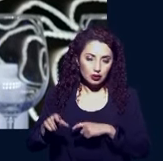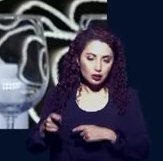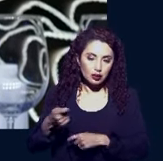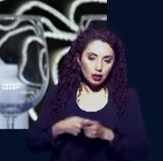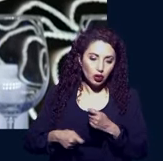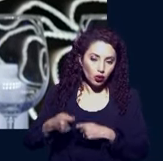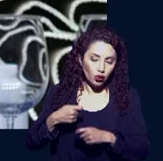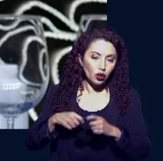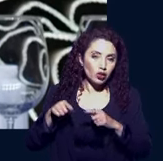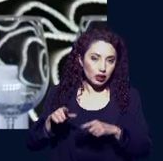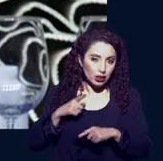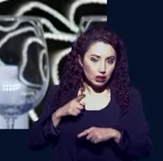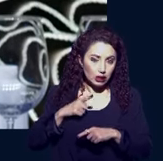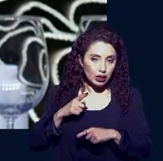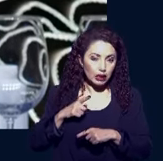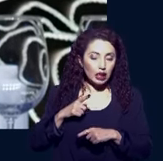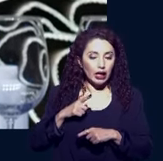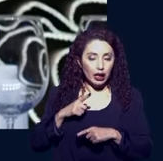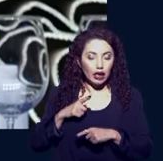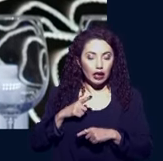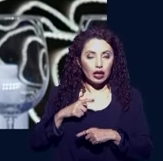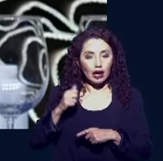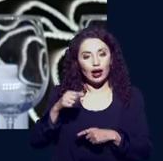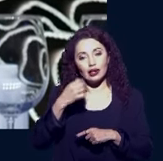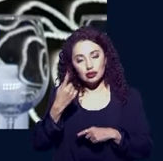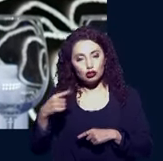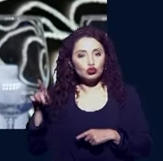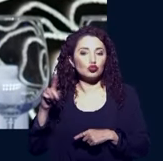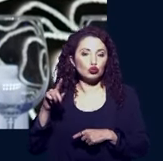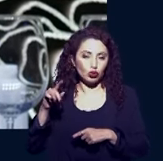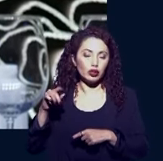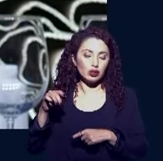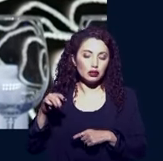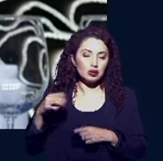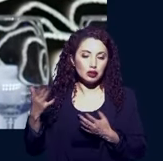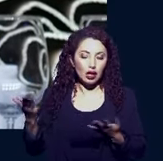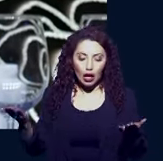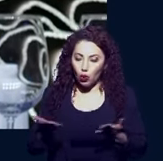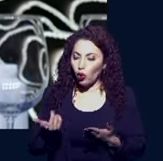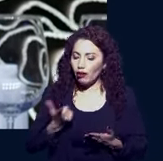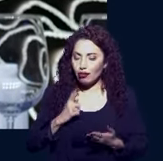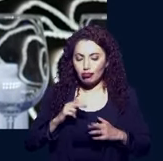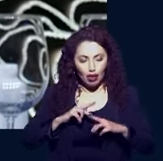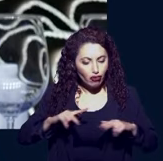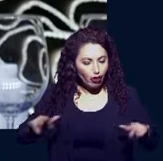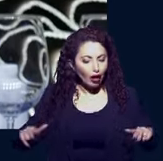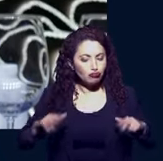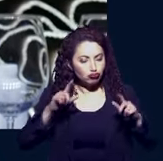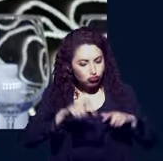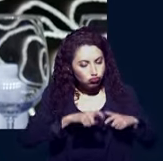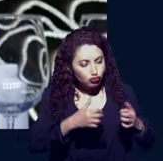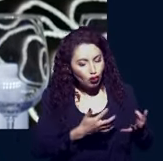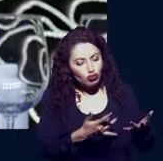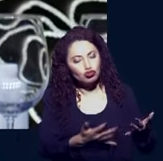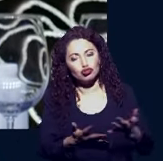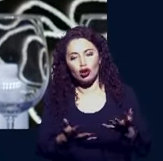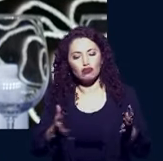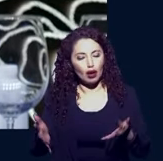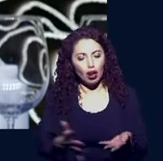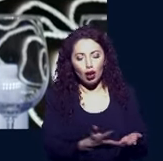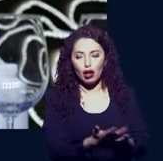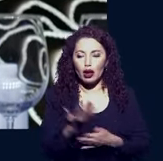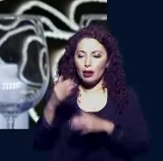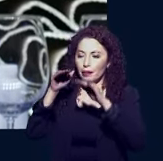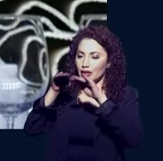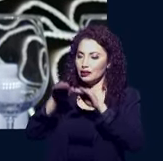Weber naquele momento e hoje a gente tem uma infinidade de produção de armazenagem de infraestrutura eh de semente de